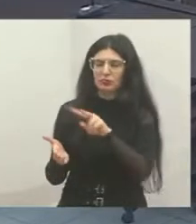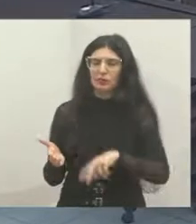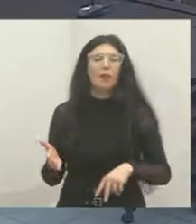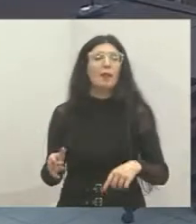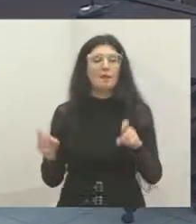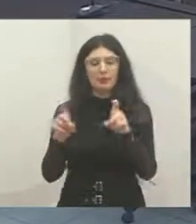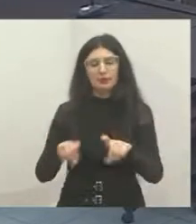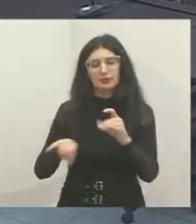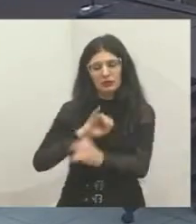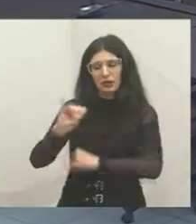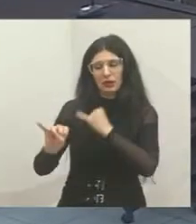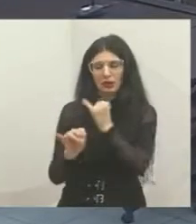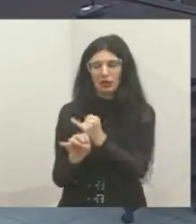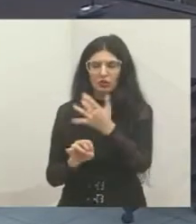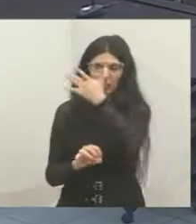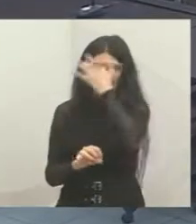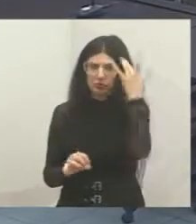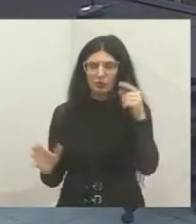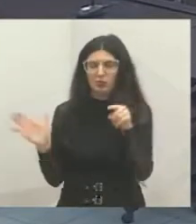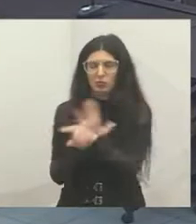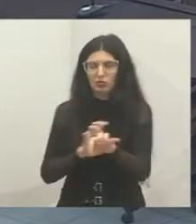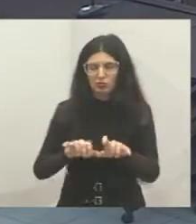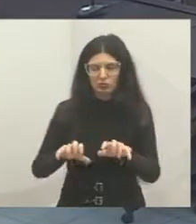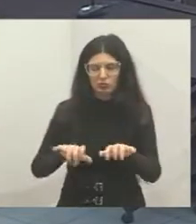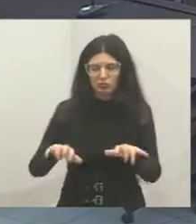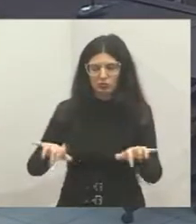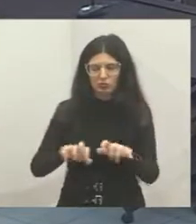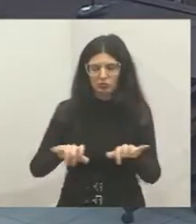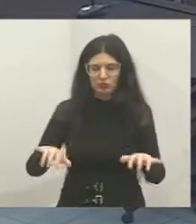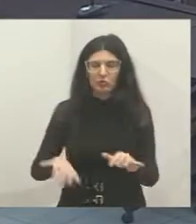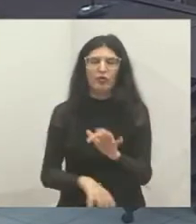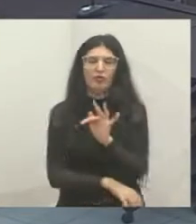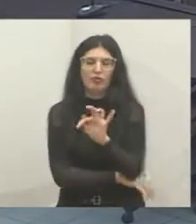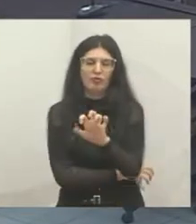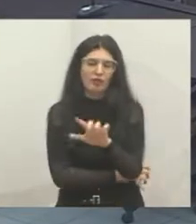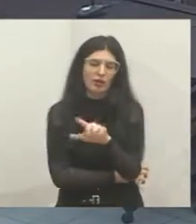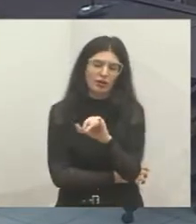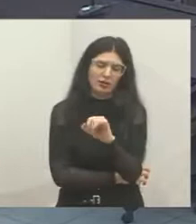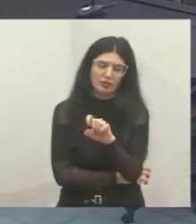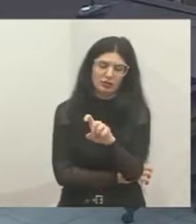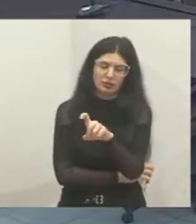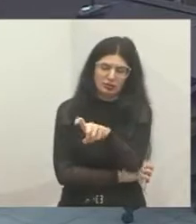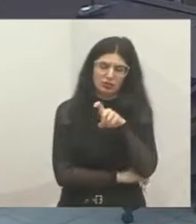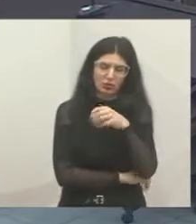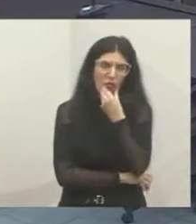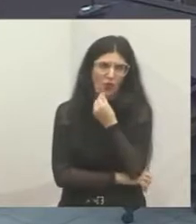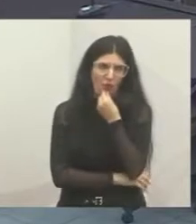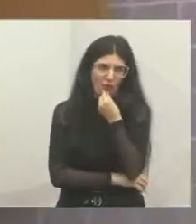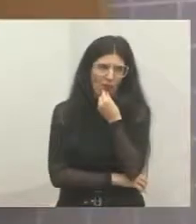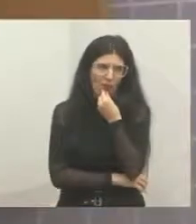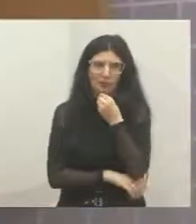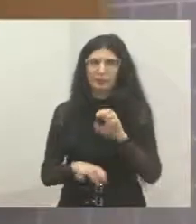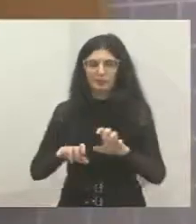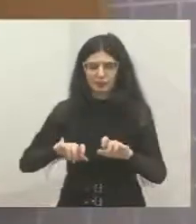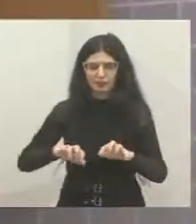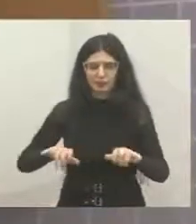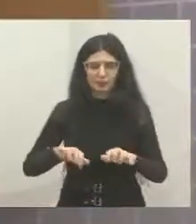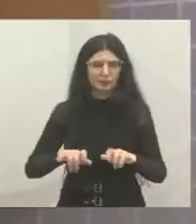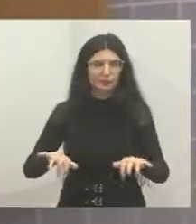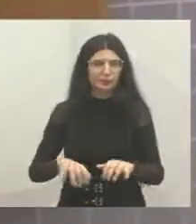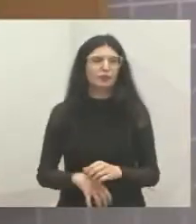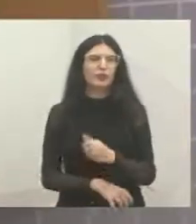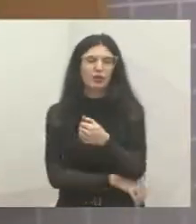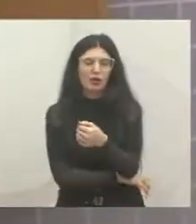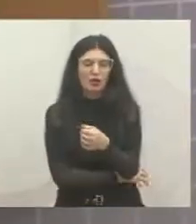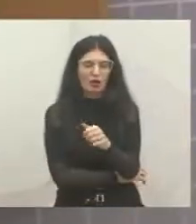internauta. Senhor Felipe Félix. A pergunta dele. A